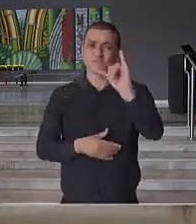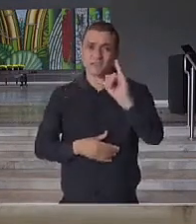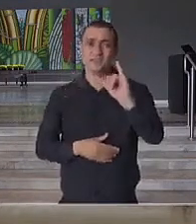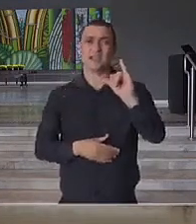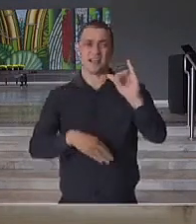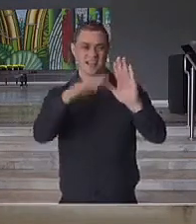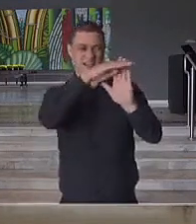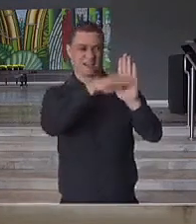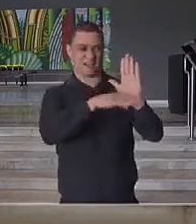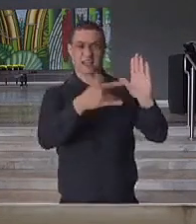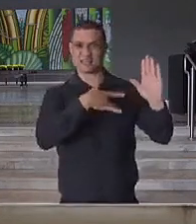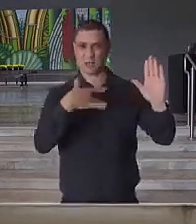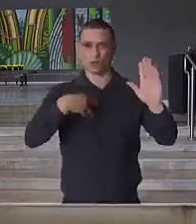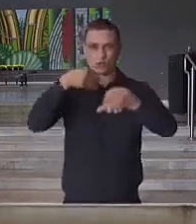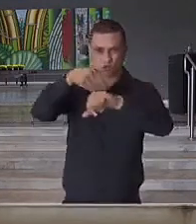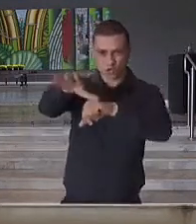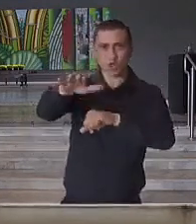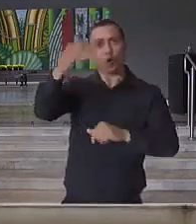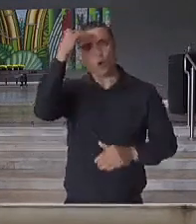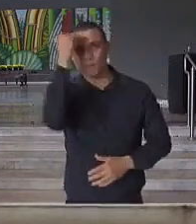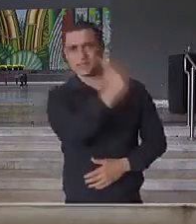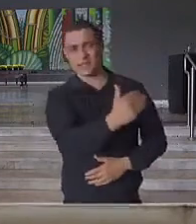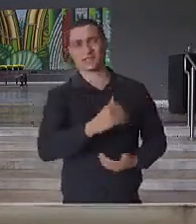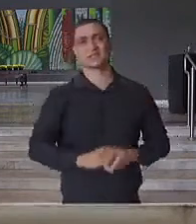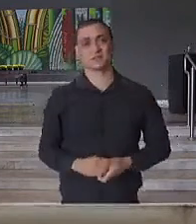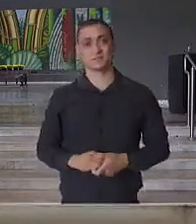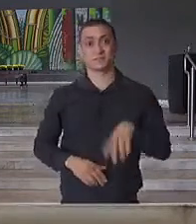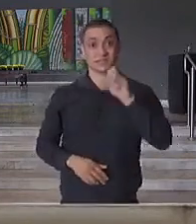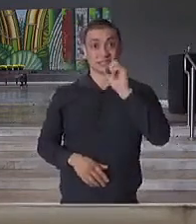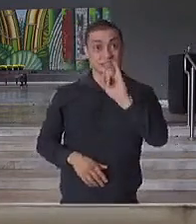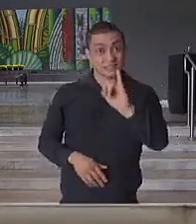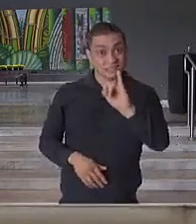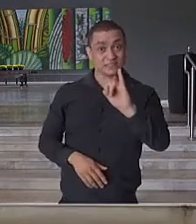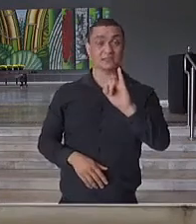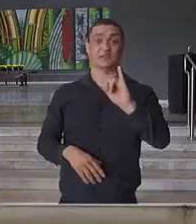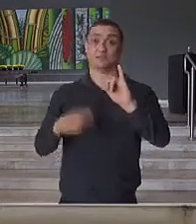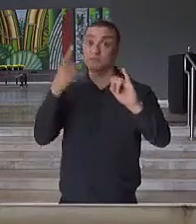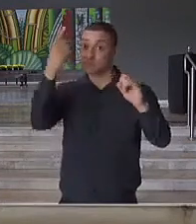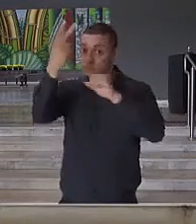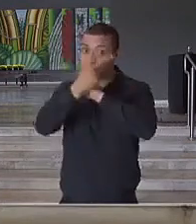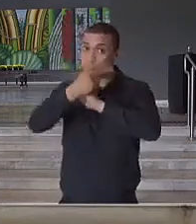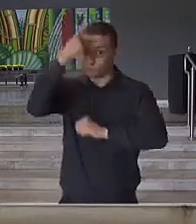obedeçam a orientação da saúde e da ciência. Se protejam e, com isso,